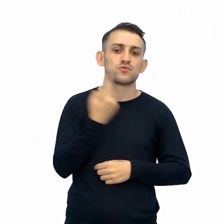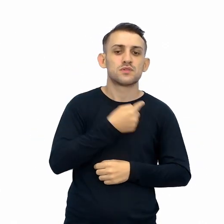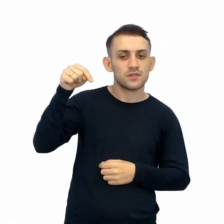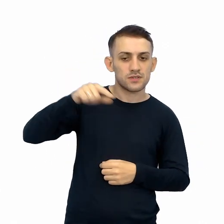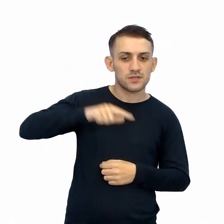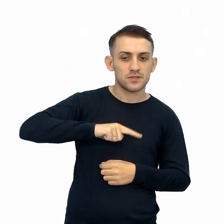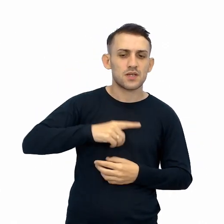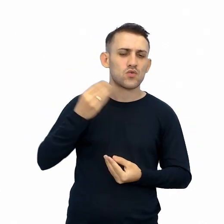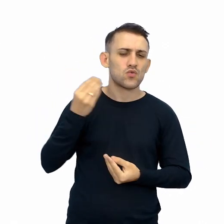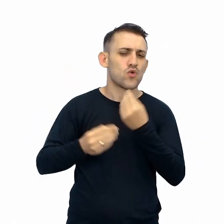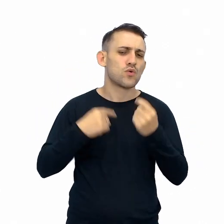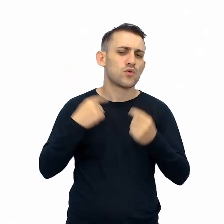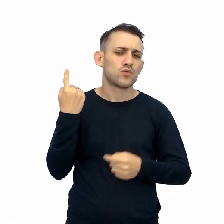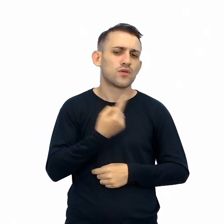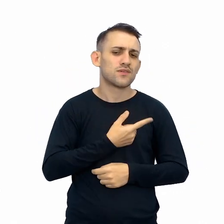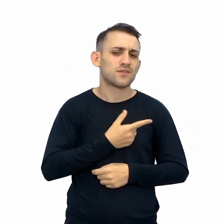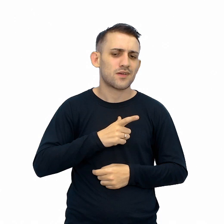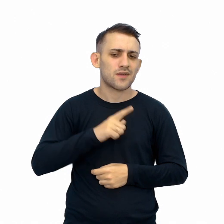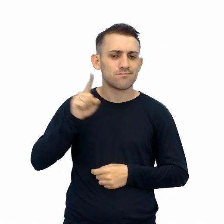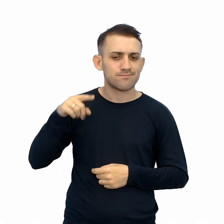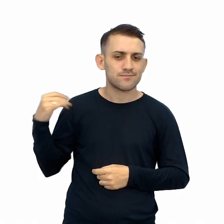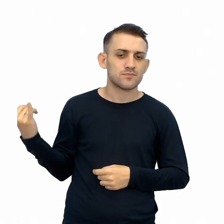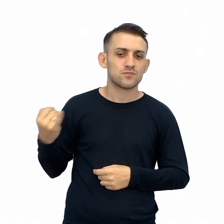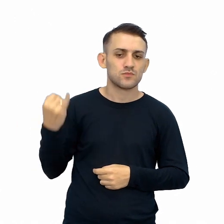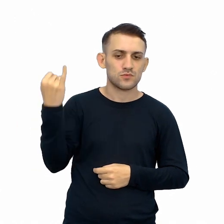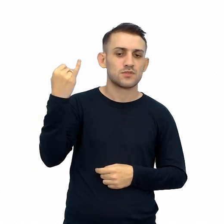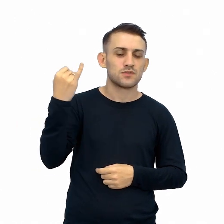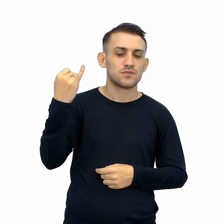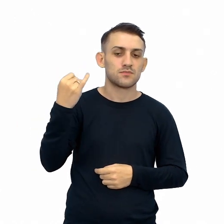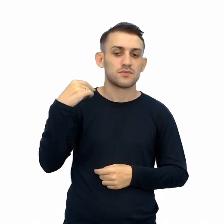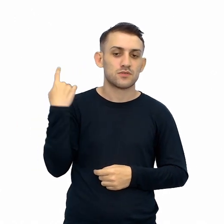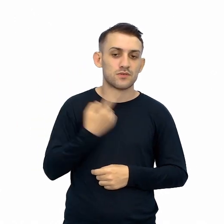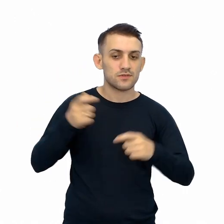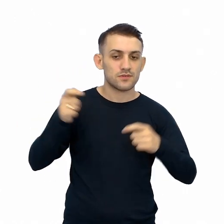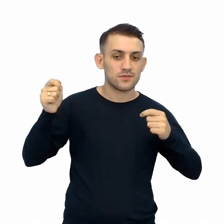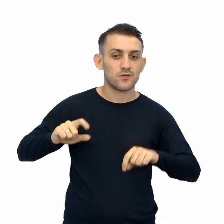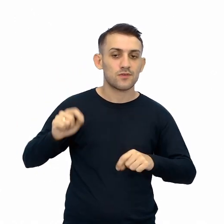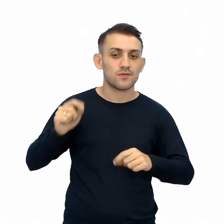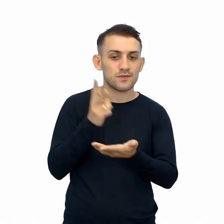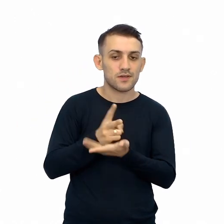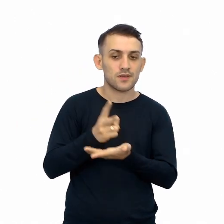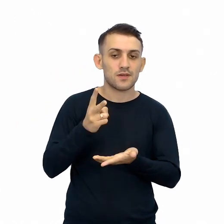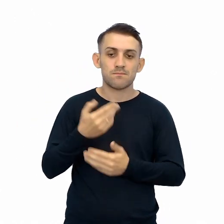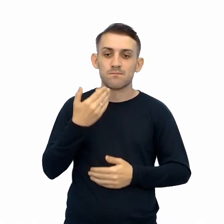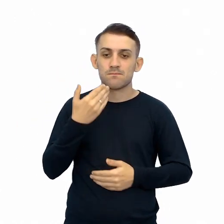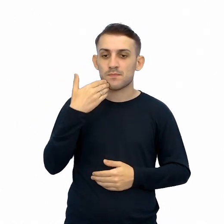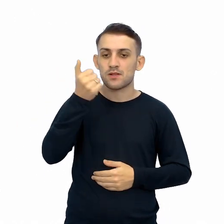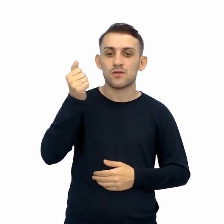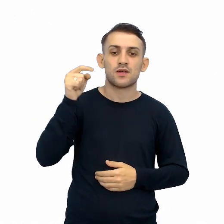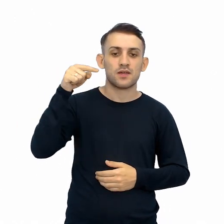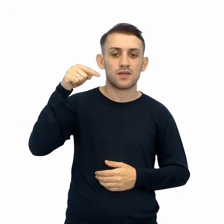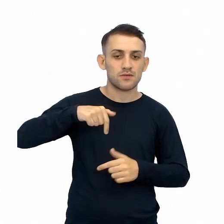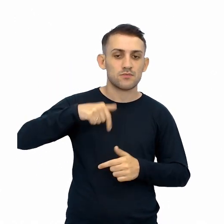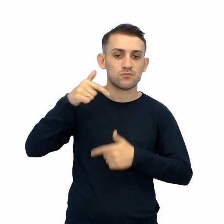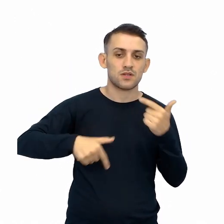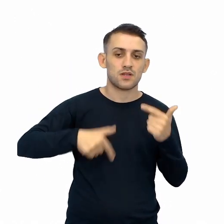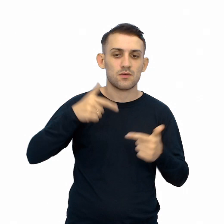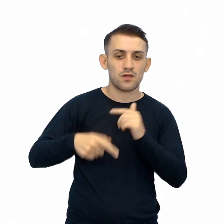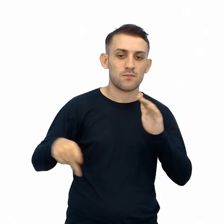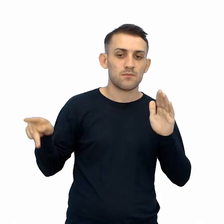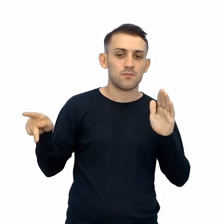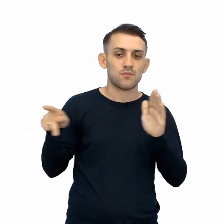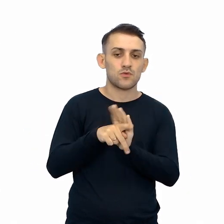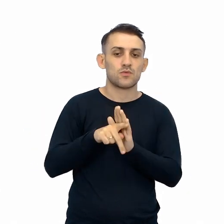trazemos e como nós trazemos é muito importante para que nós possamos sempre melhorar o nosso trabalho aqui